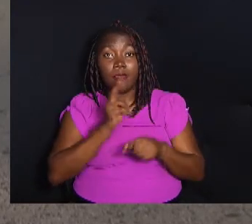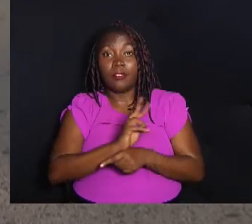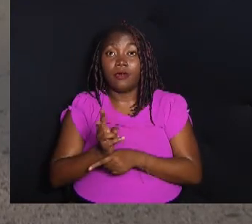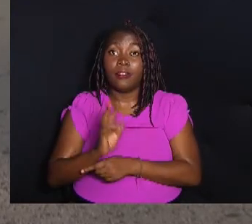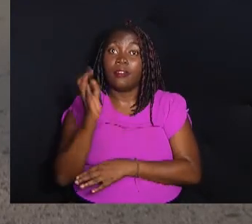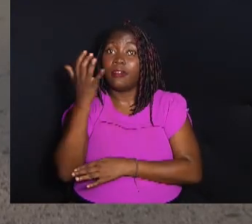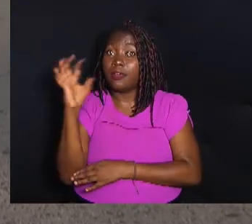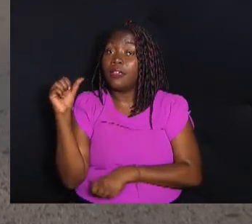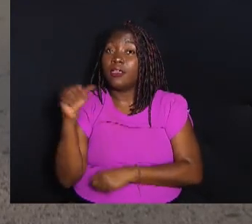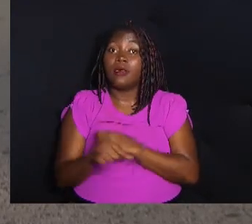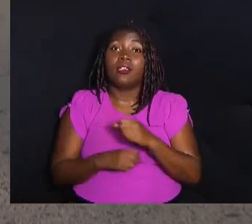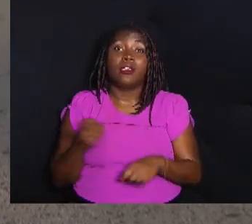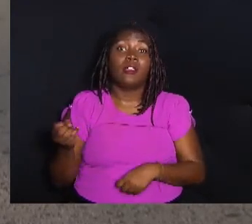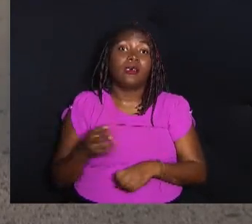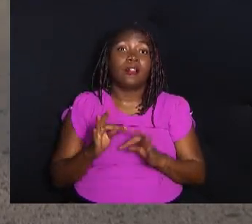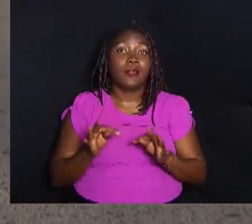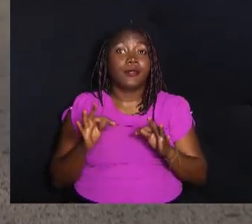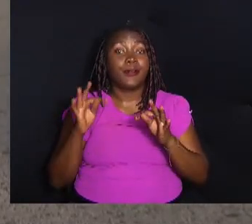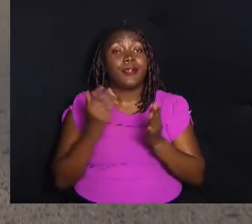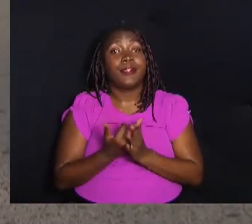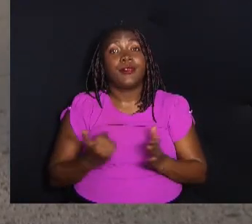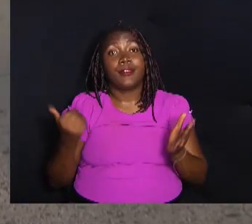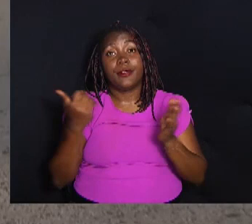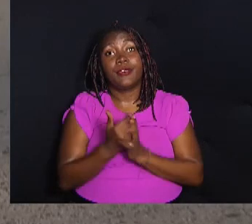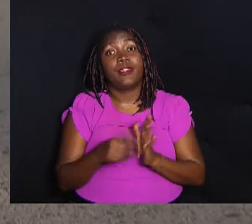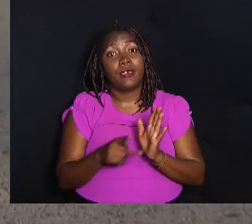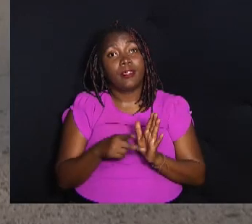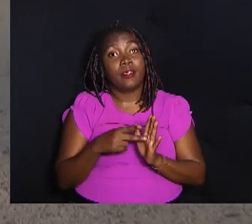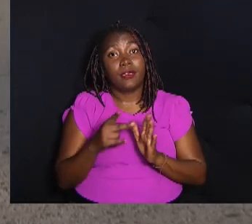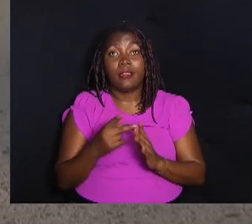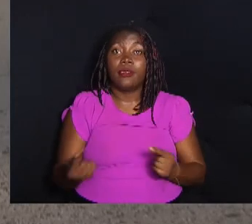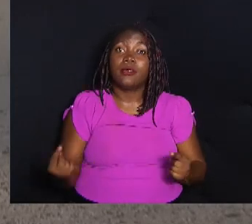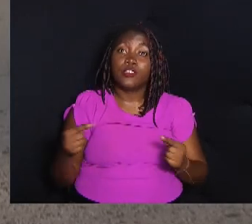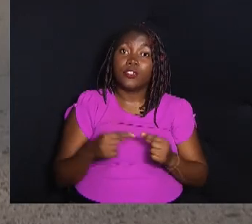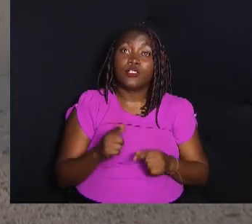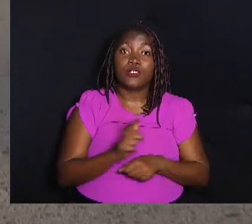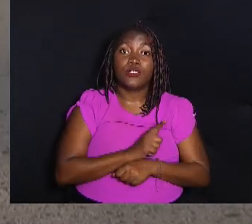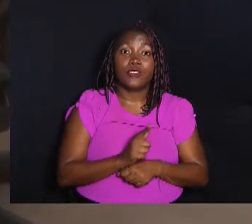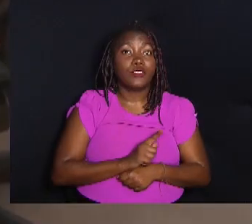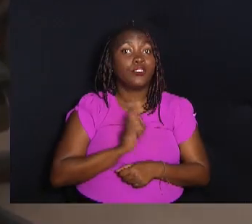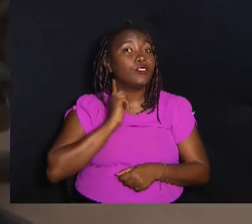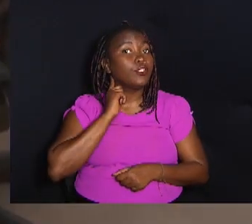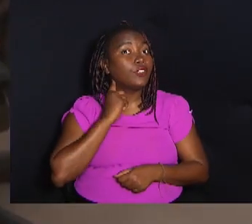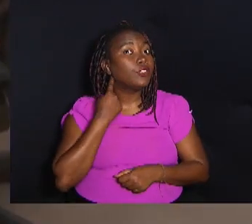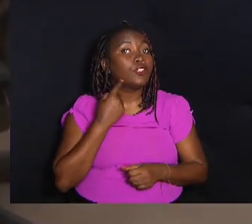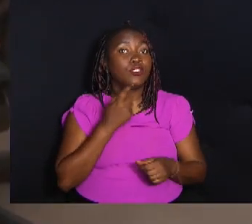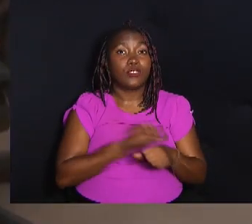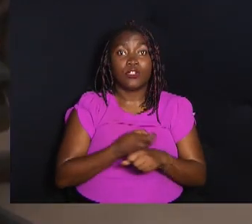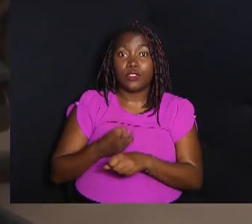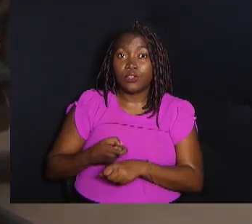tecnológica além dos projetos relacionados à gestão de resíduos sólidos e aos estudos de impacto ambiental além do